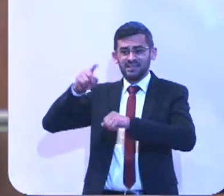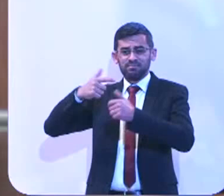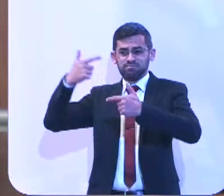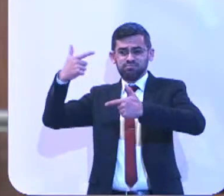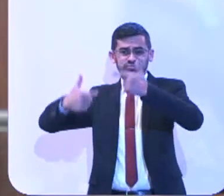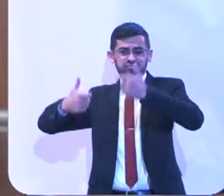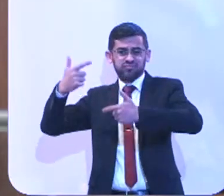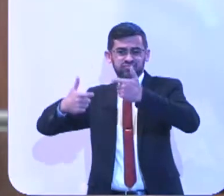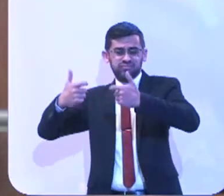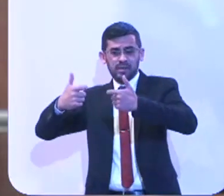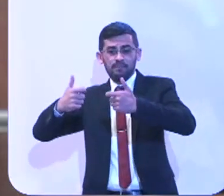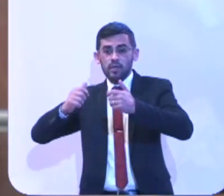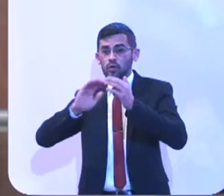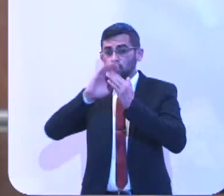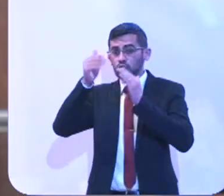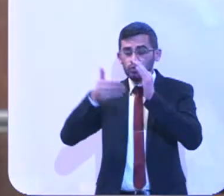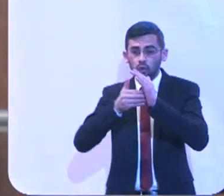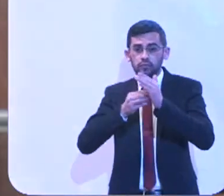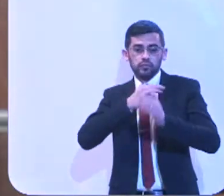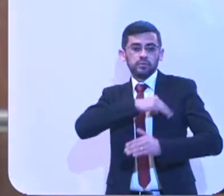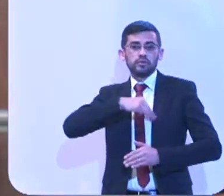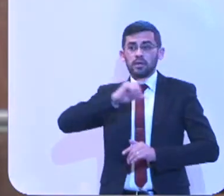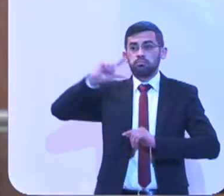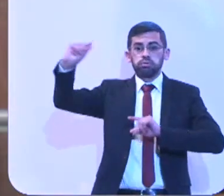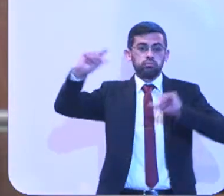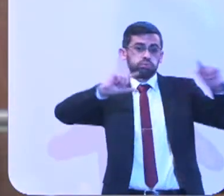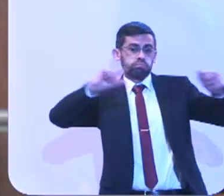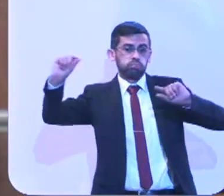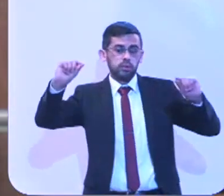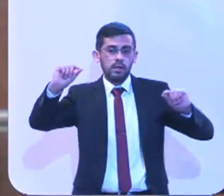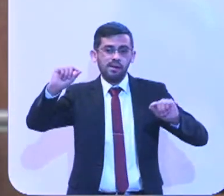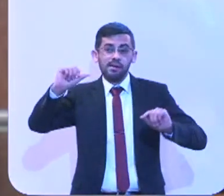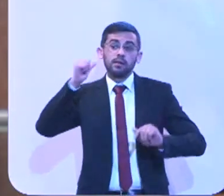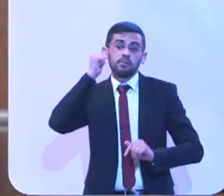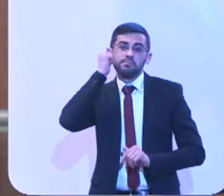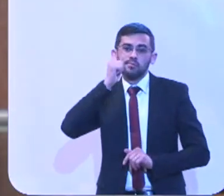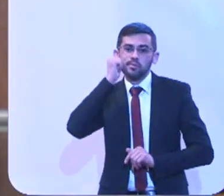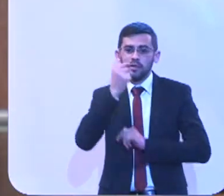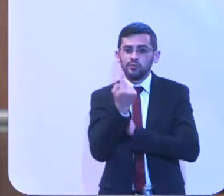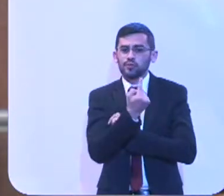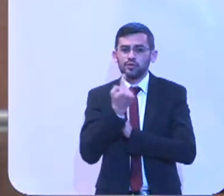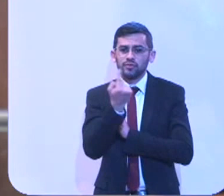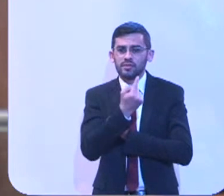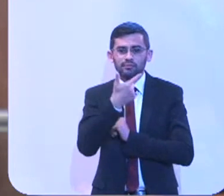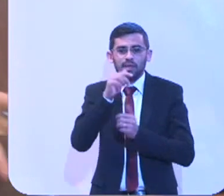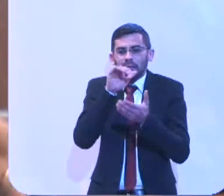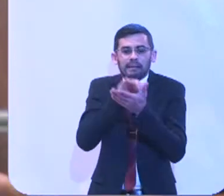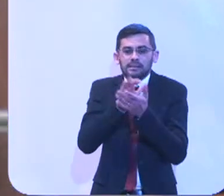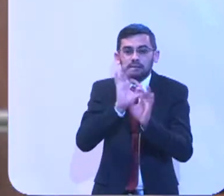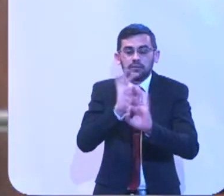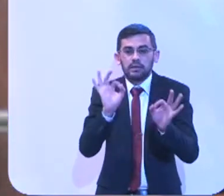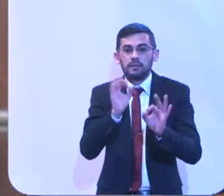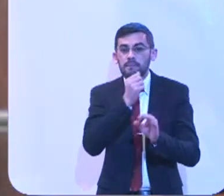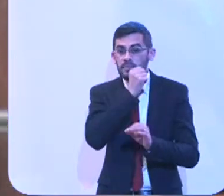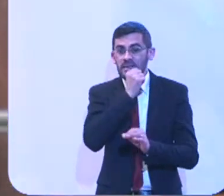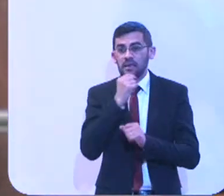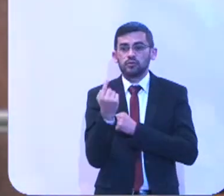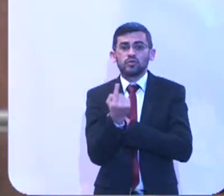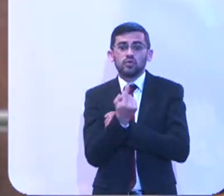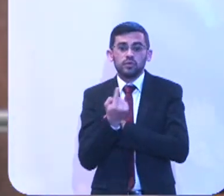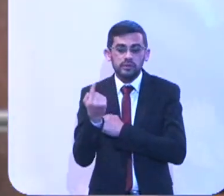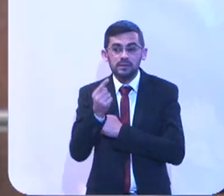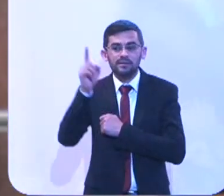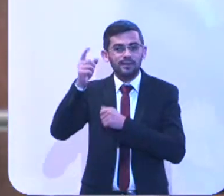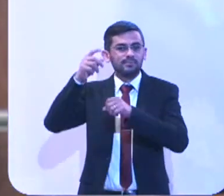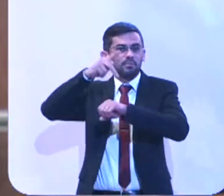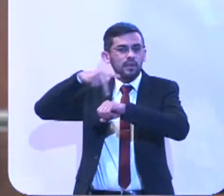todos os missionários começam a ir embora. E ela, uma mulher solteira, sozinha naquele lugar, também